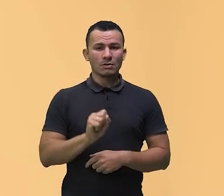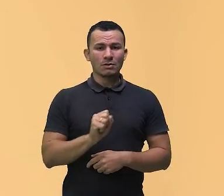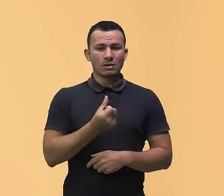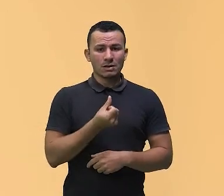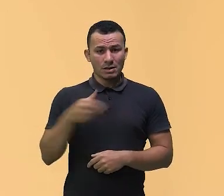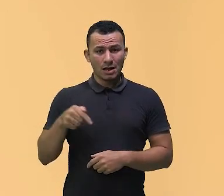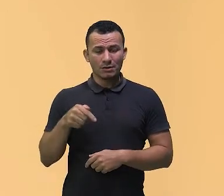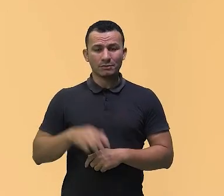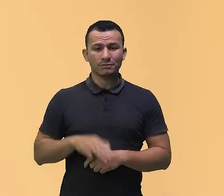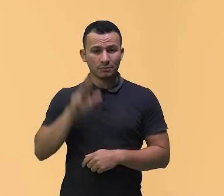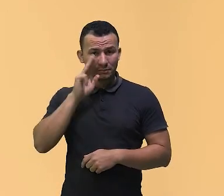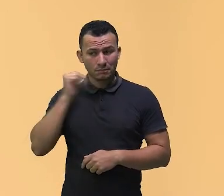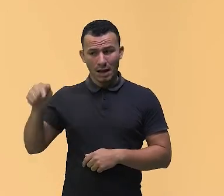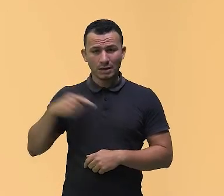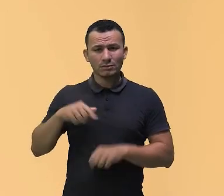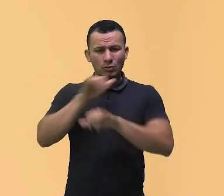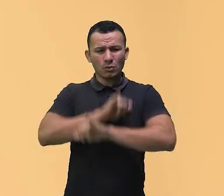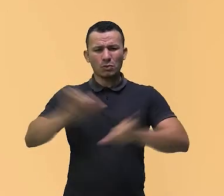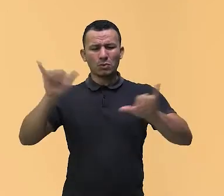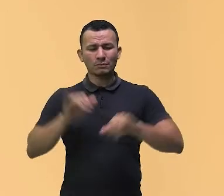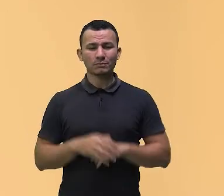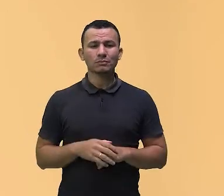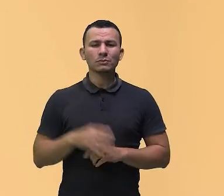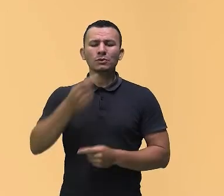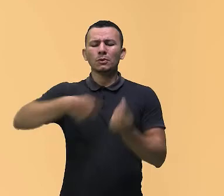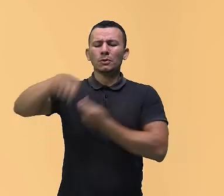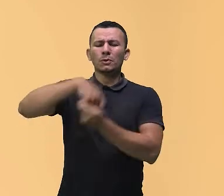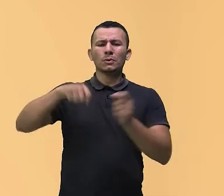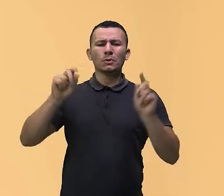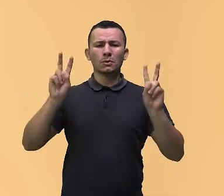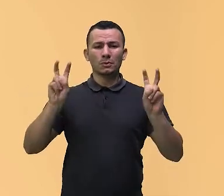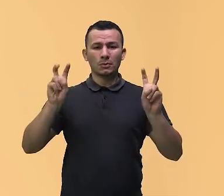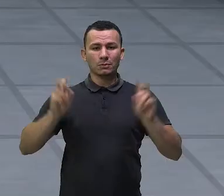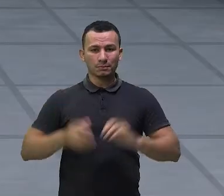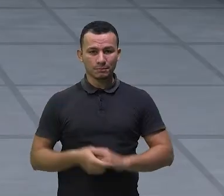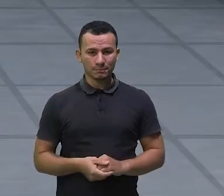1867. Marx publica O Capital.